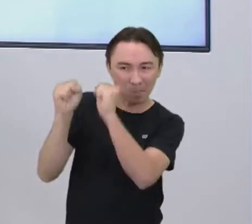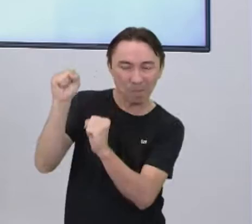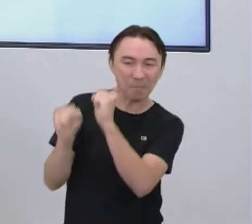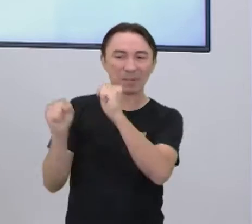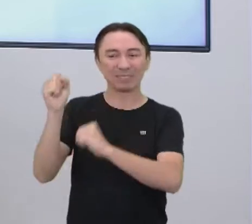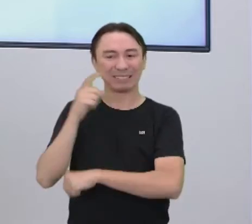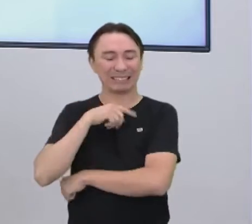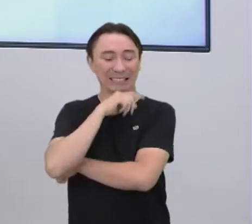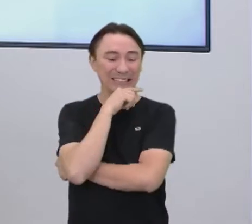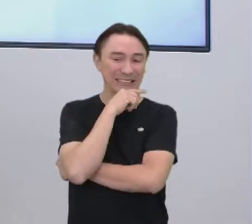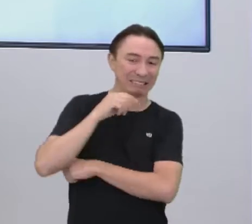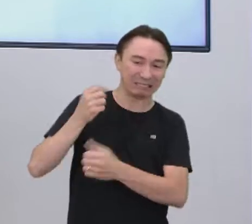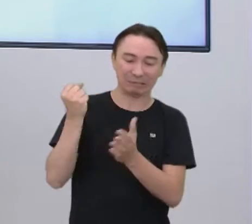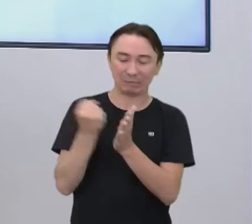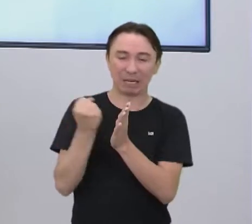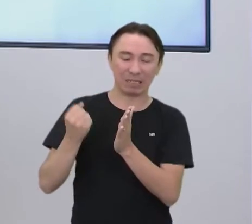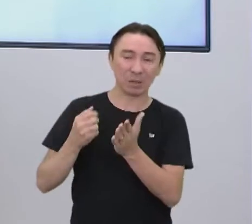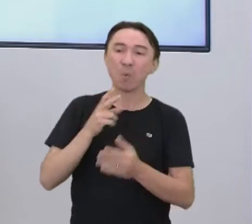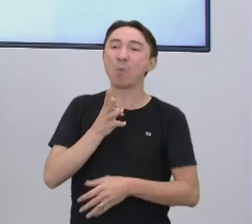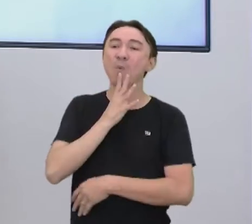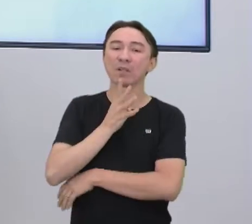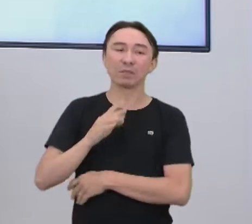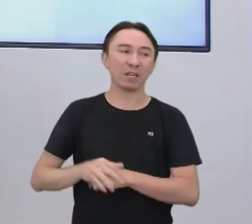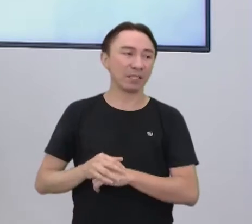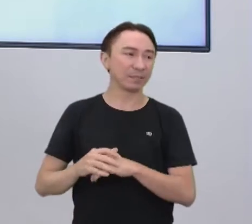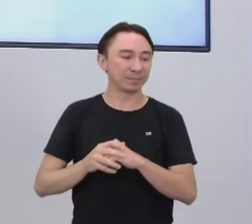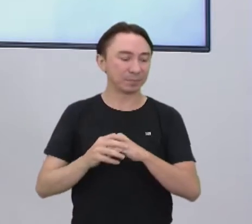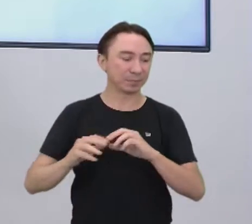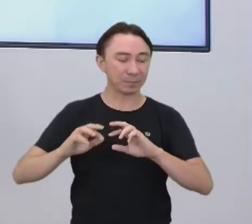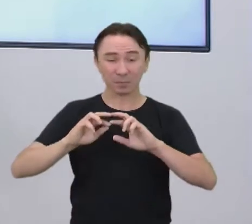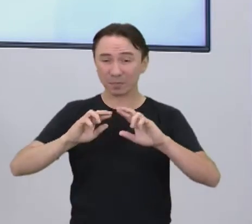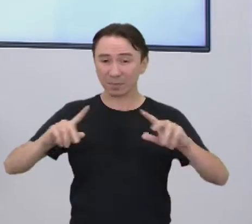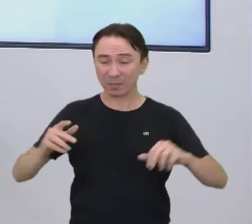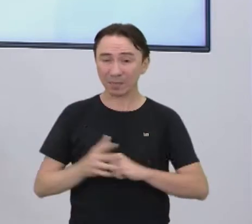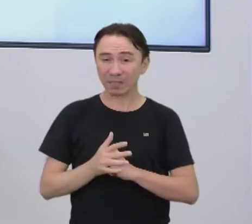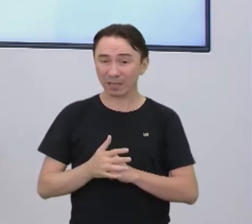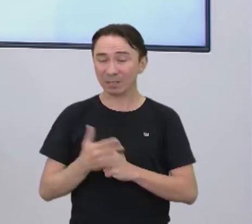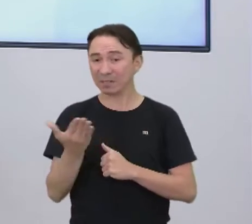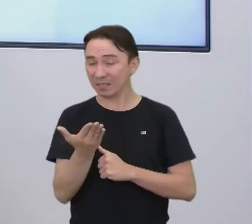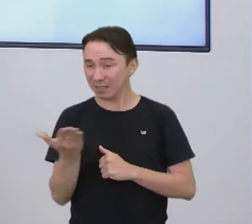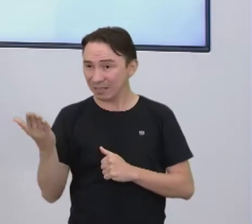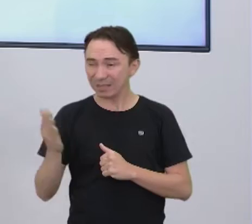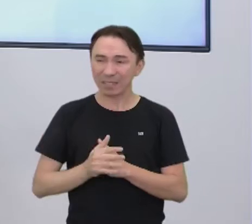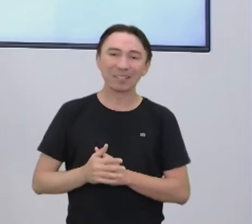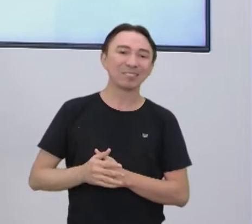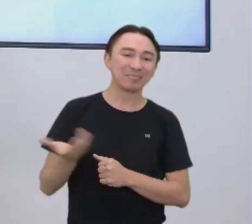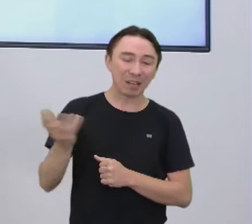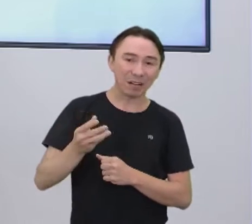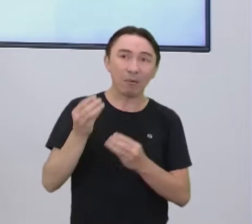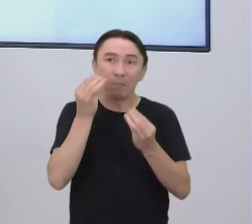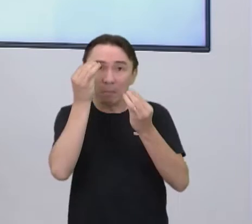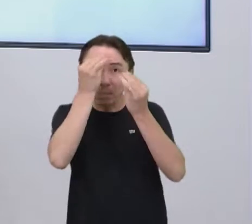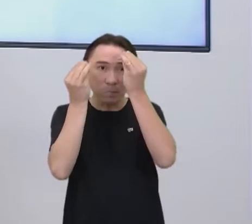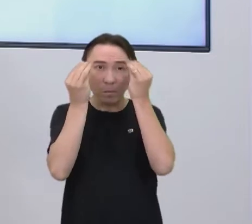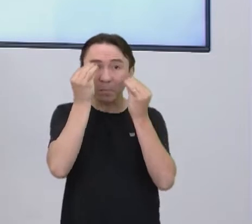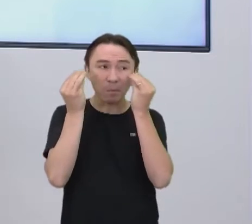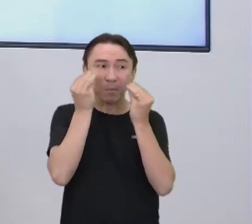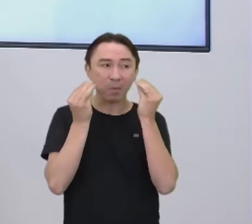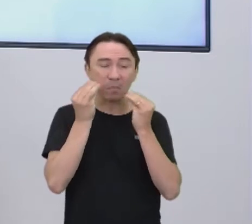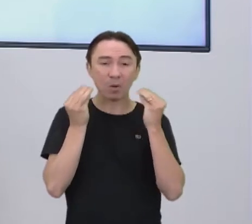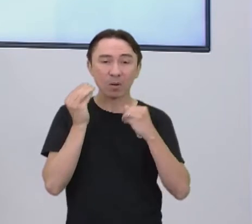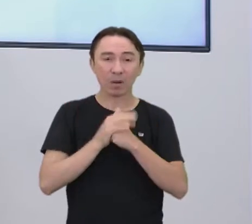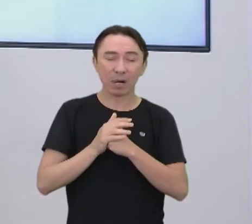marca, entre várias outras coisas, e mesmo que você conheça a marca, é importante você conhecer esse cosmético porque ele pode conter chumbo.